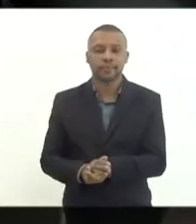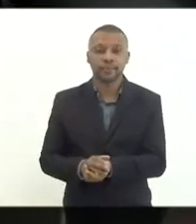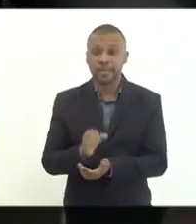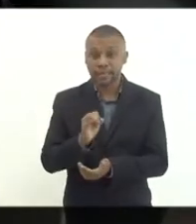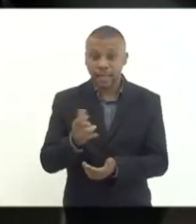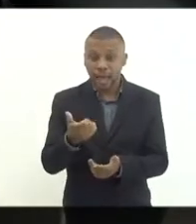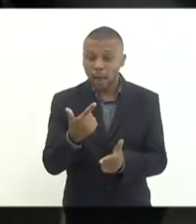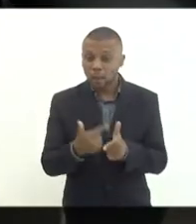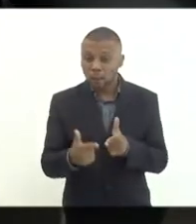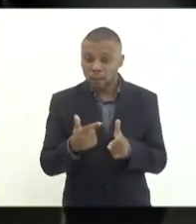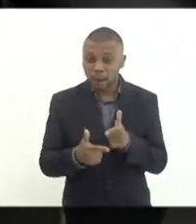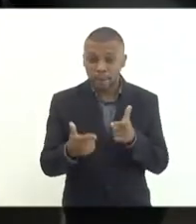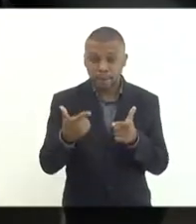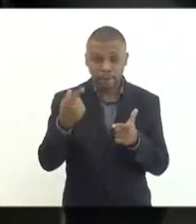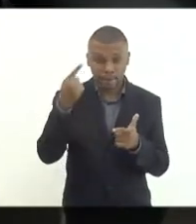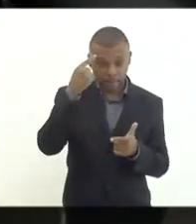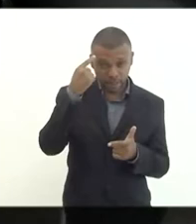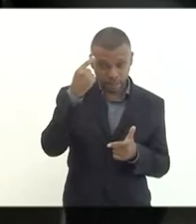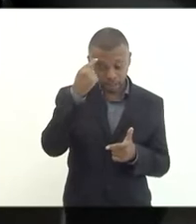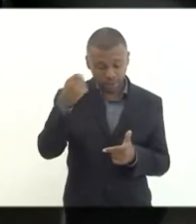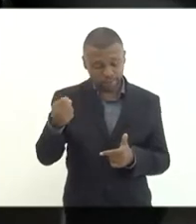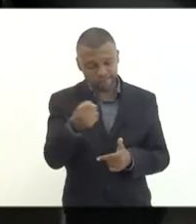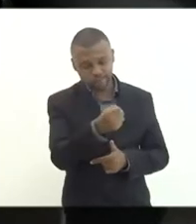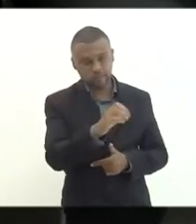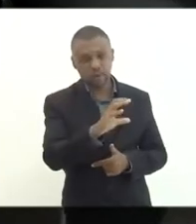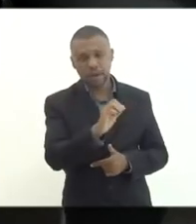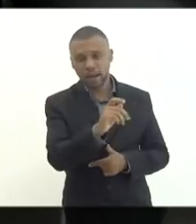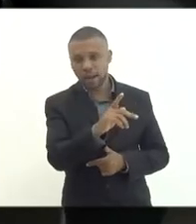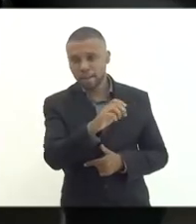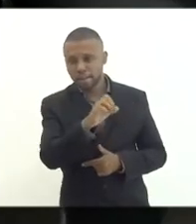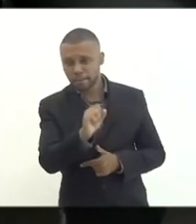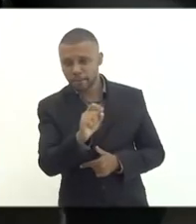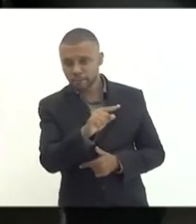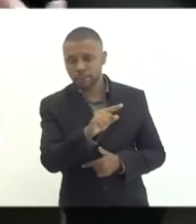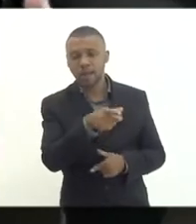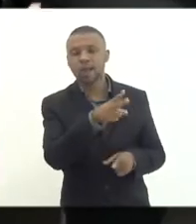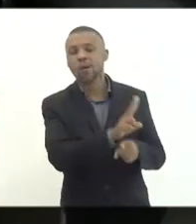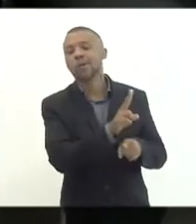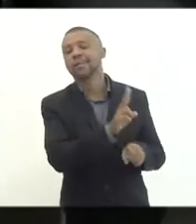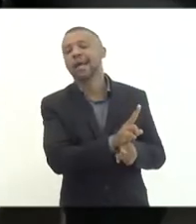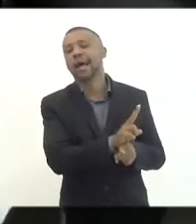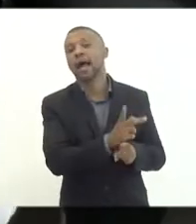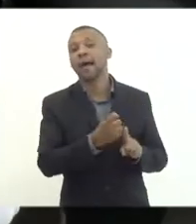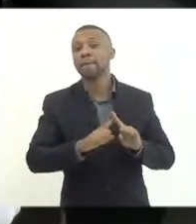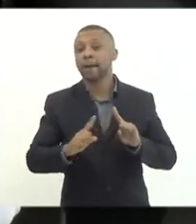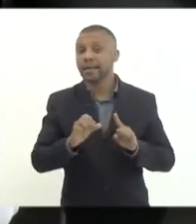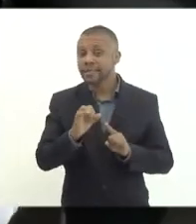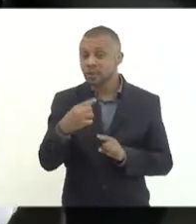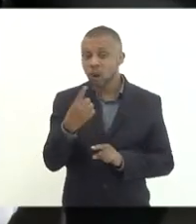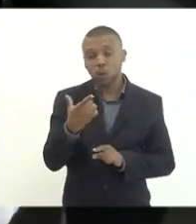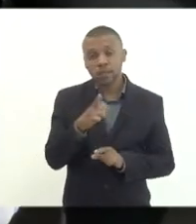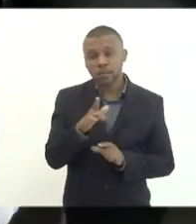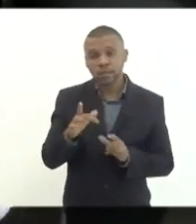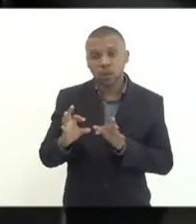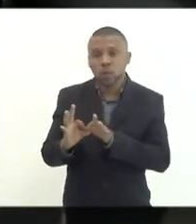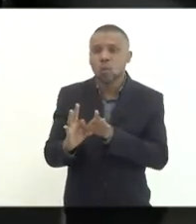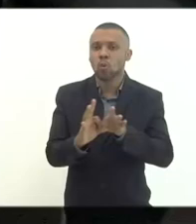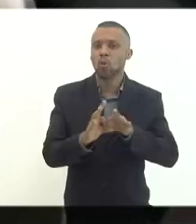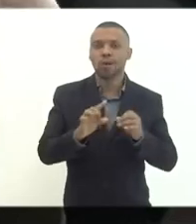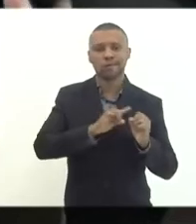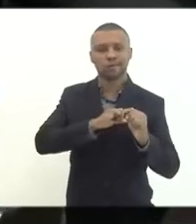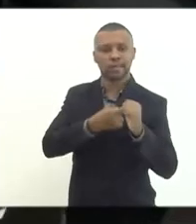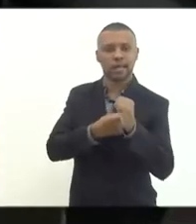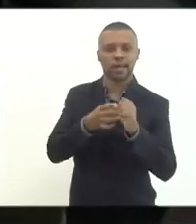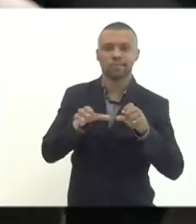para o capsi para o capu se cuidar eu acredito que esse usuário fortalecendo essa rede técnica né